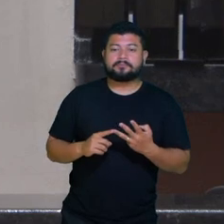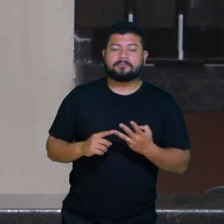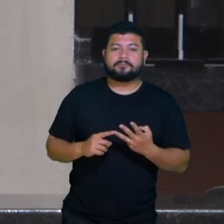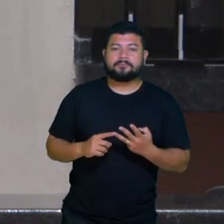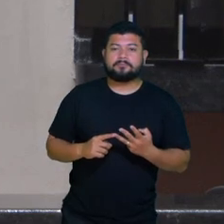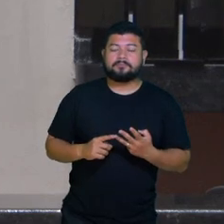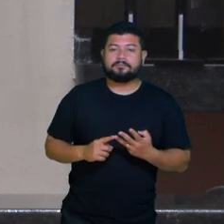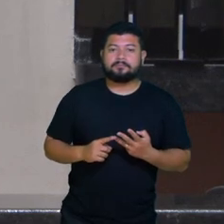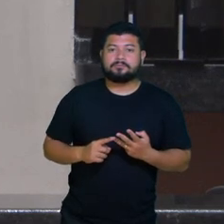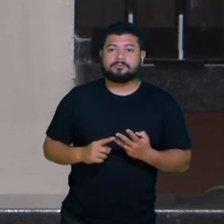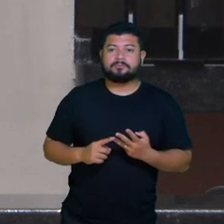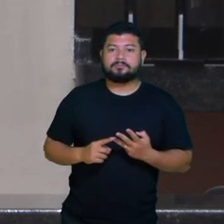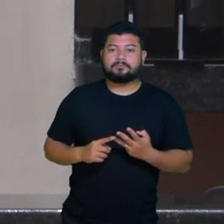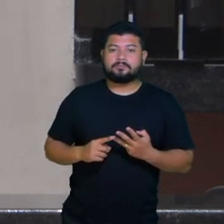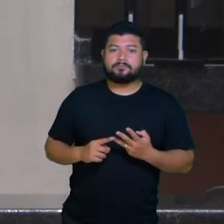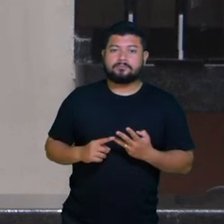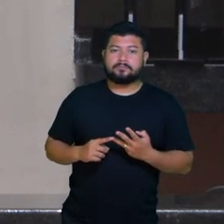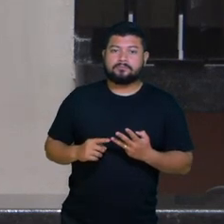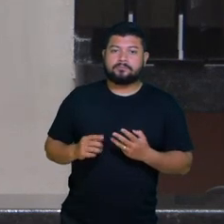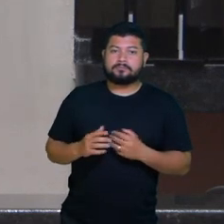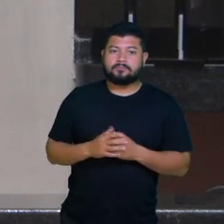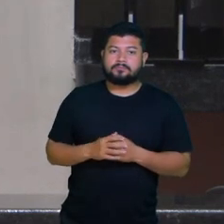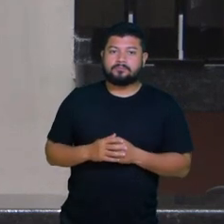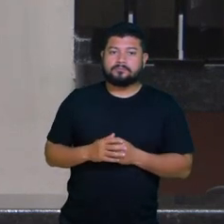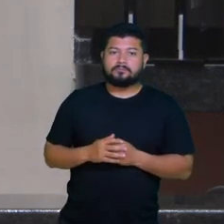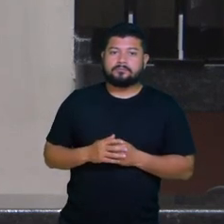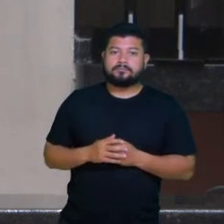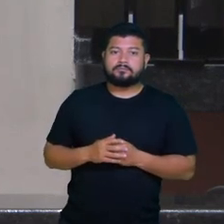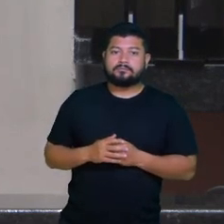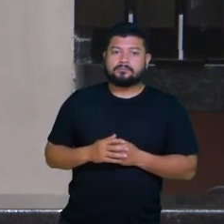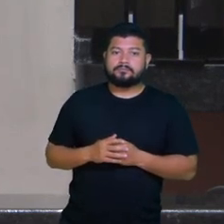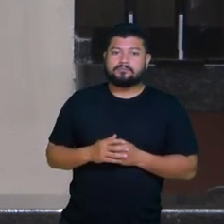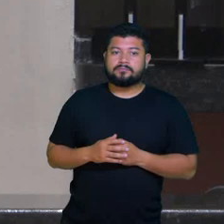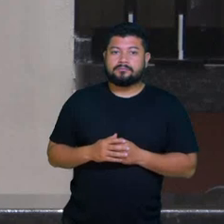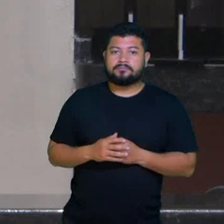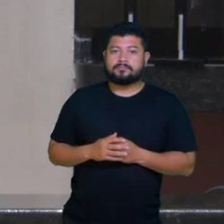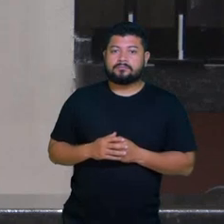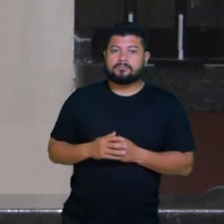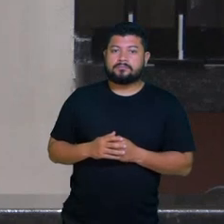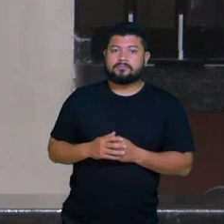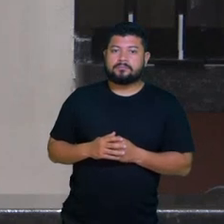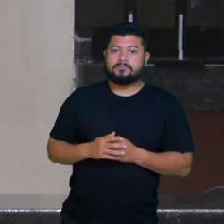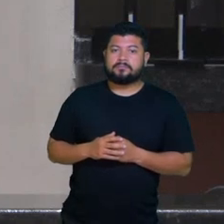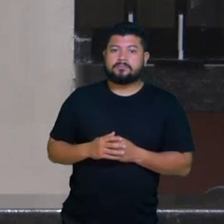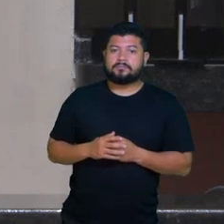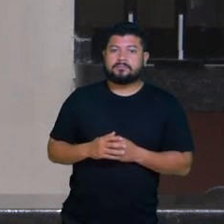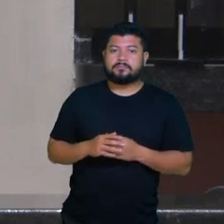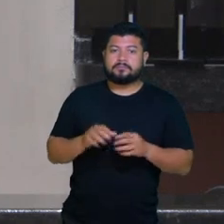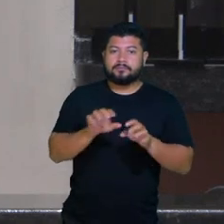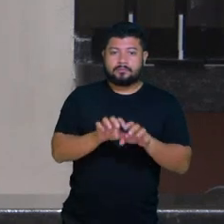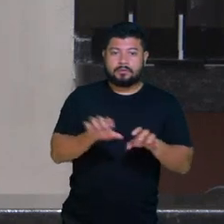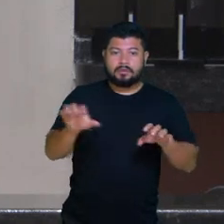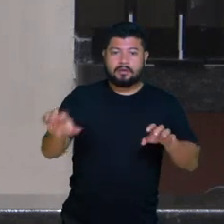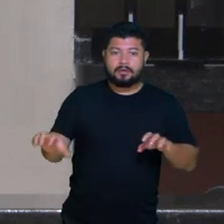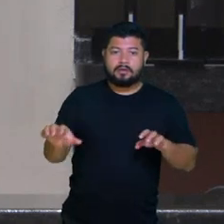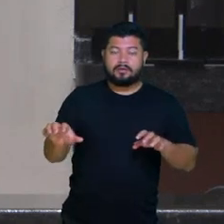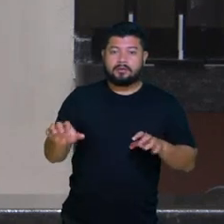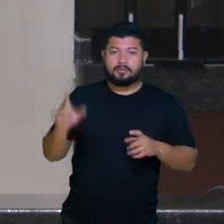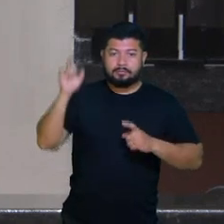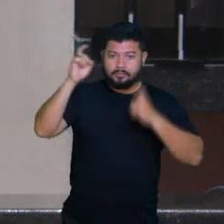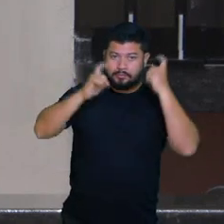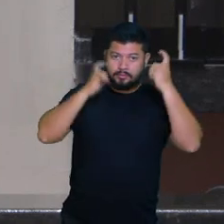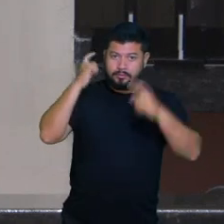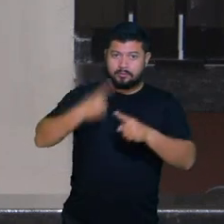ah a questão a outra e a a questão da extensão também que é que é uma Quest uma preocupação porque a